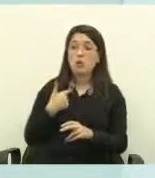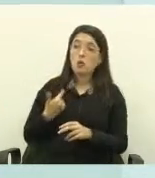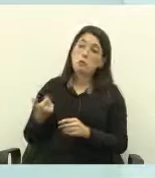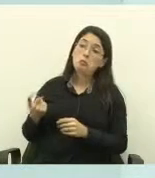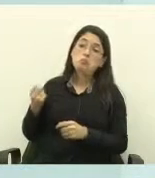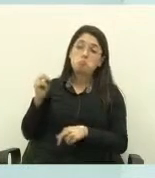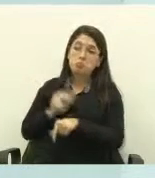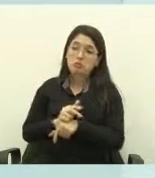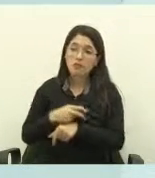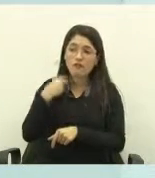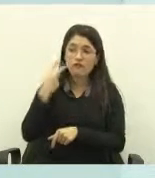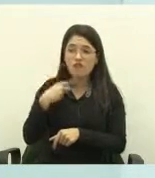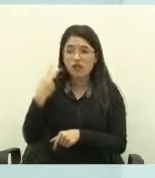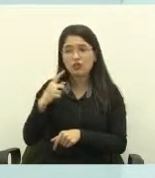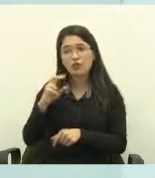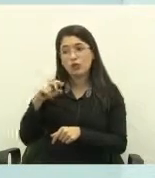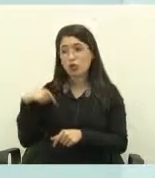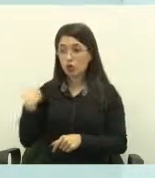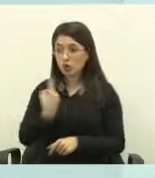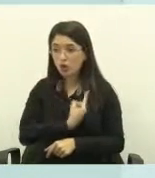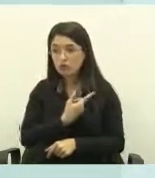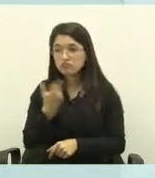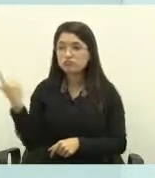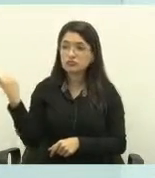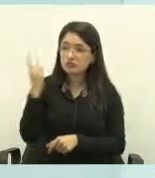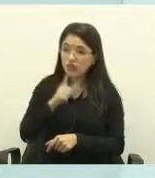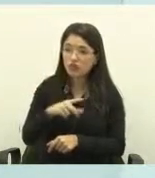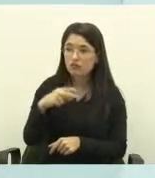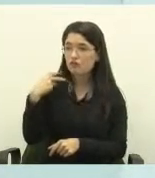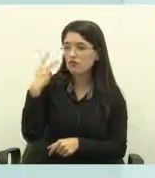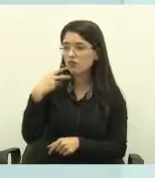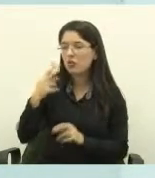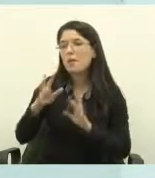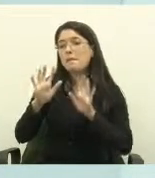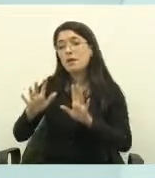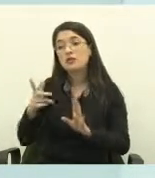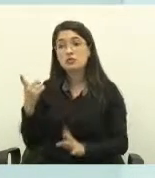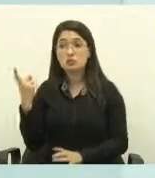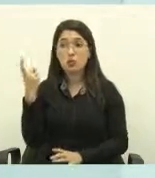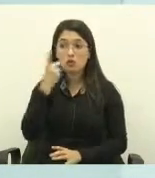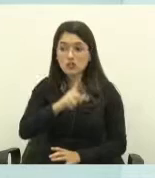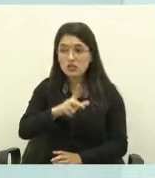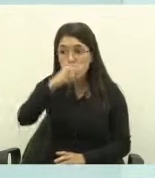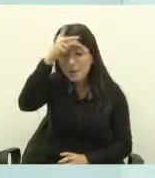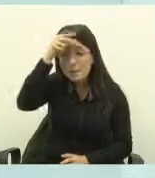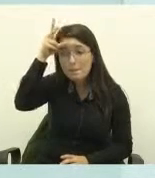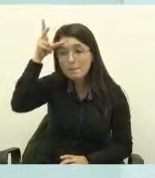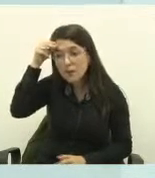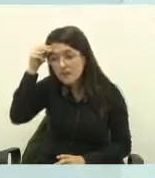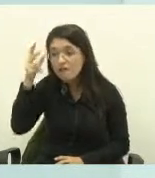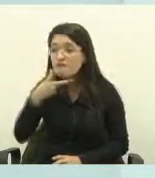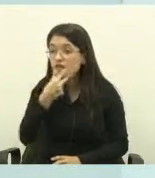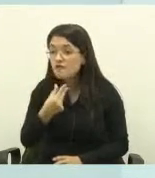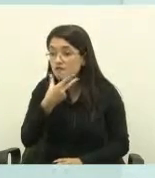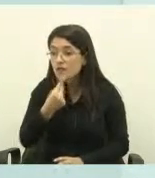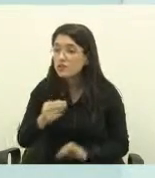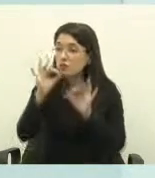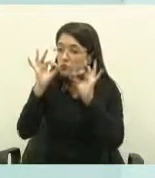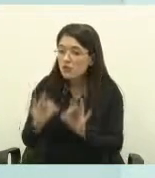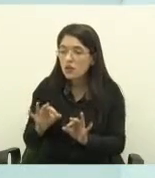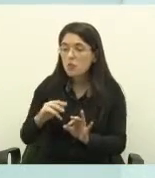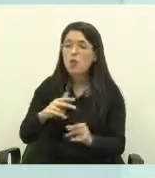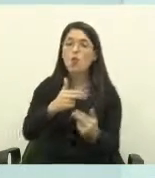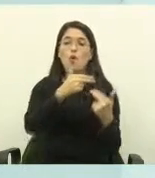nós estaremos aqui como vereador, nós vamos disputar essa eleição, mas que nós tenhamos um prefeito com responsabilidade e faça a nomeação